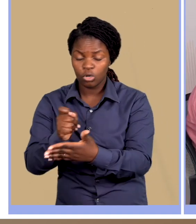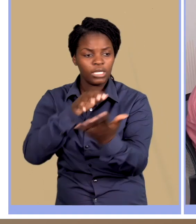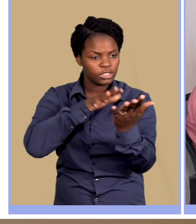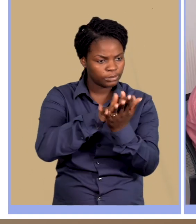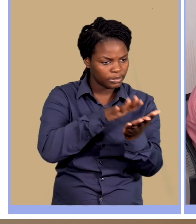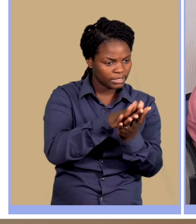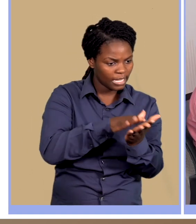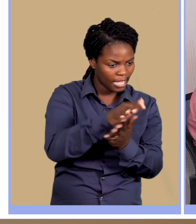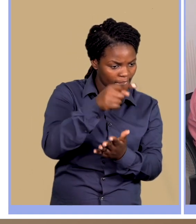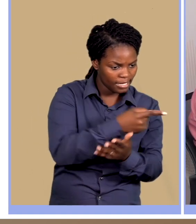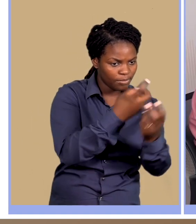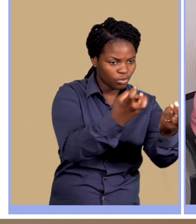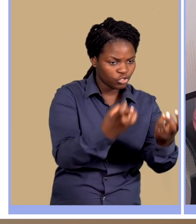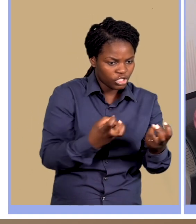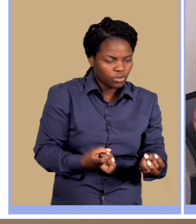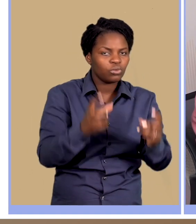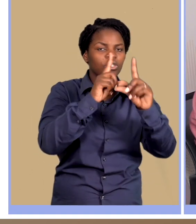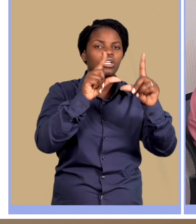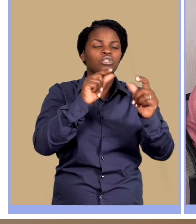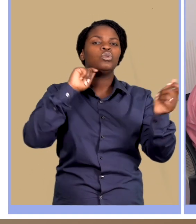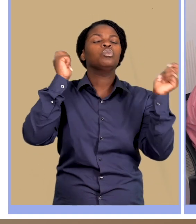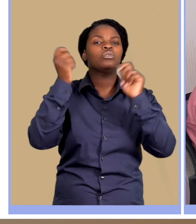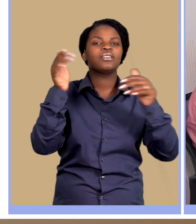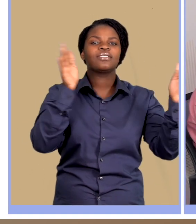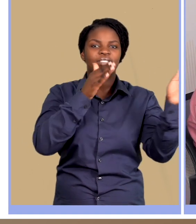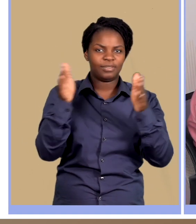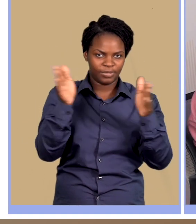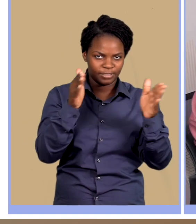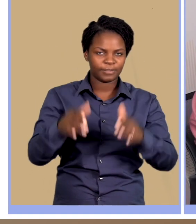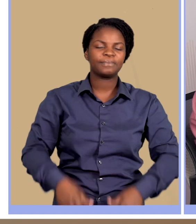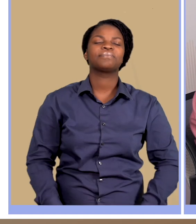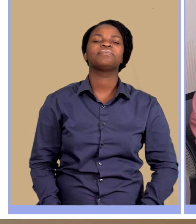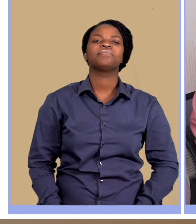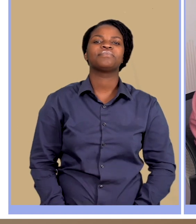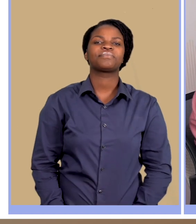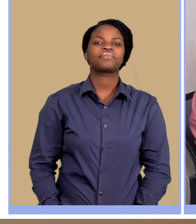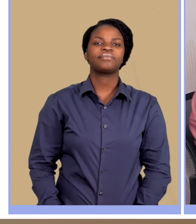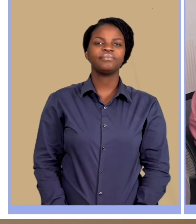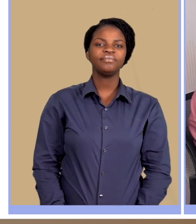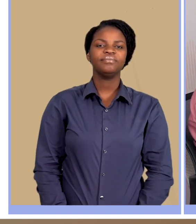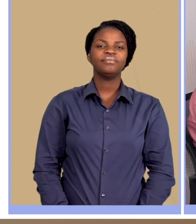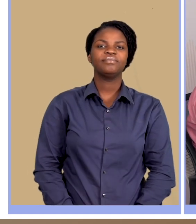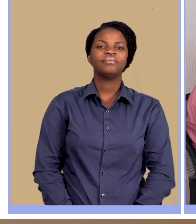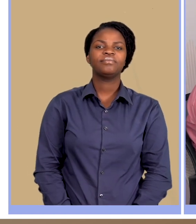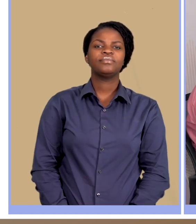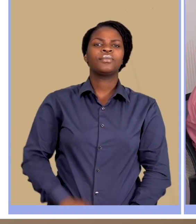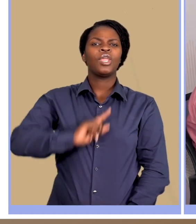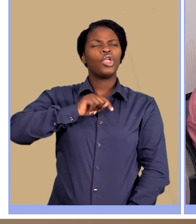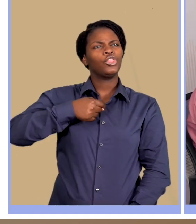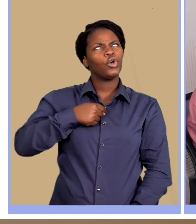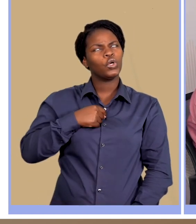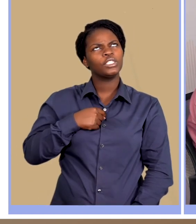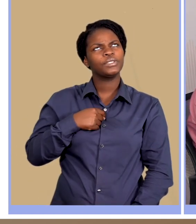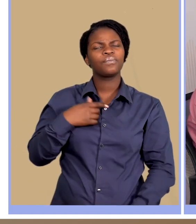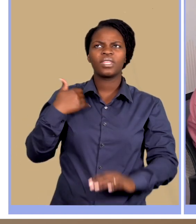abordagem transversal. Olhando nessa vertente da informação, temos notado que nas